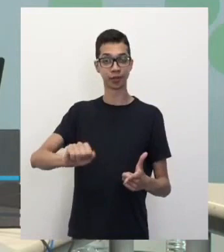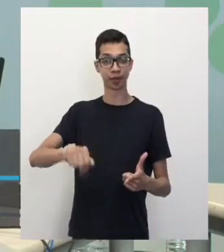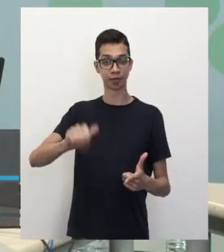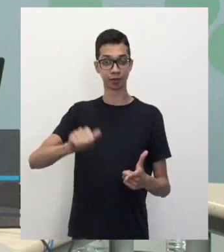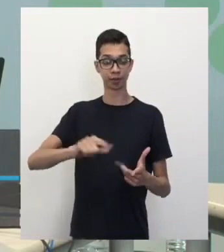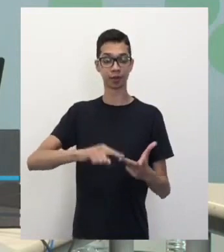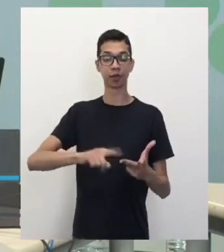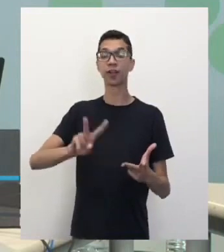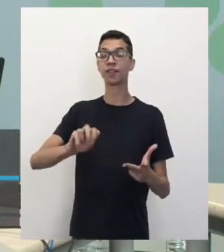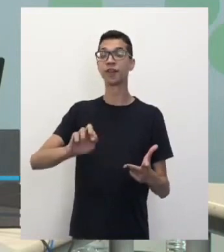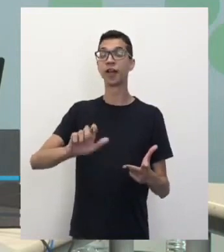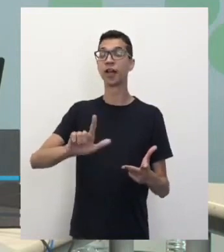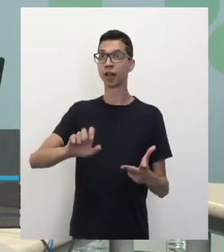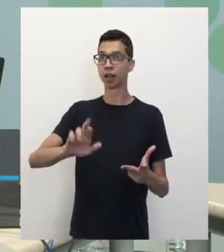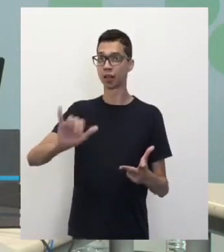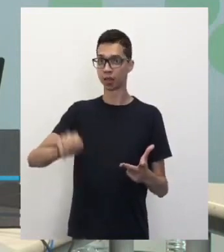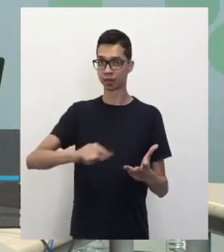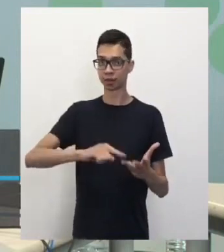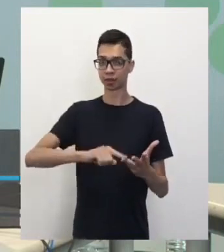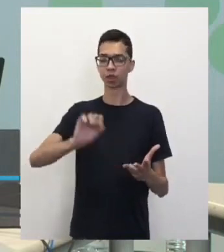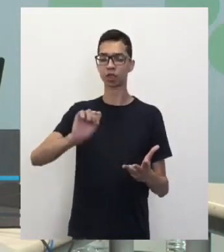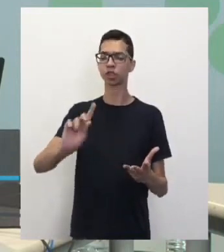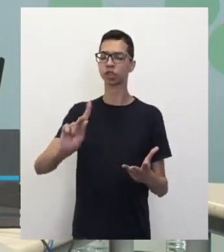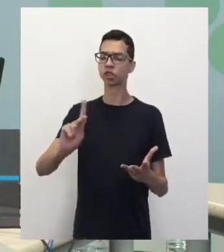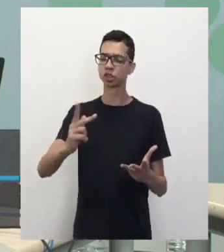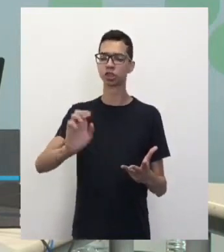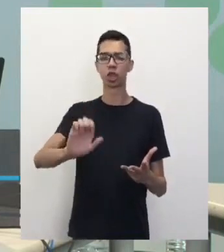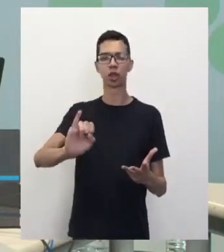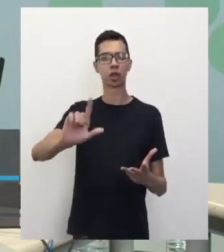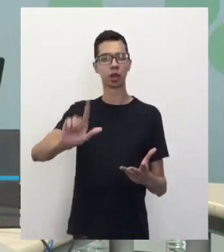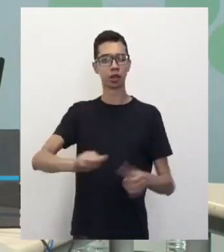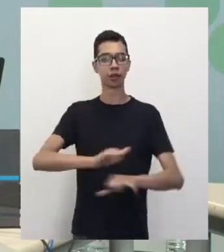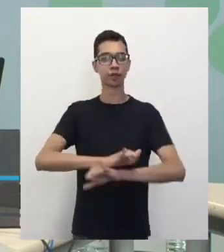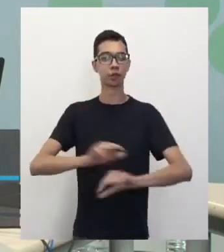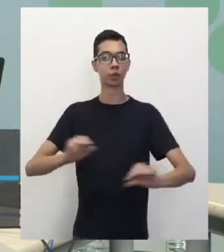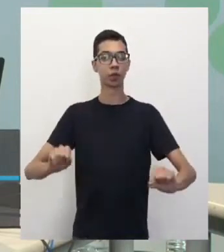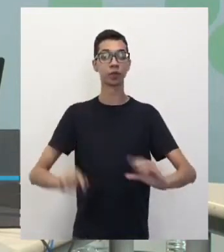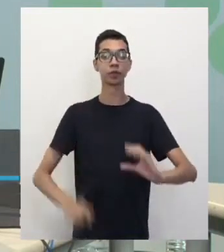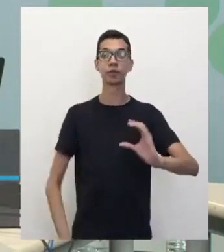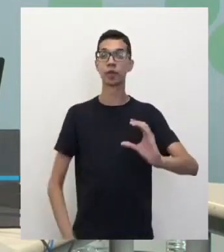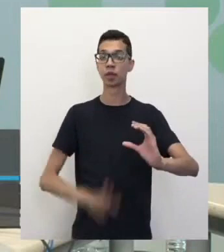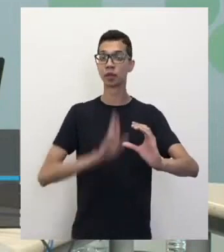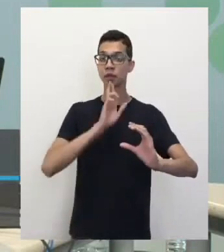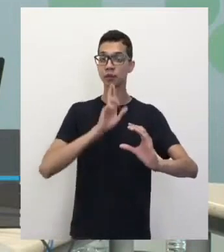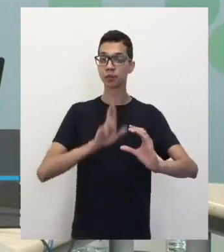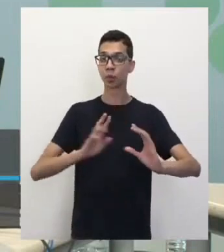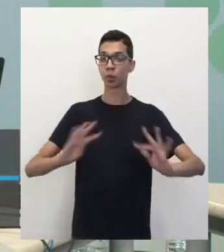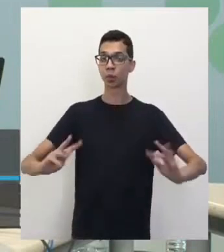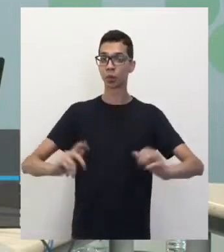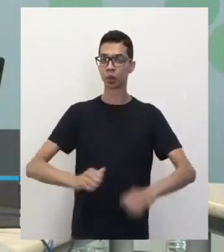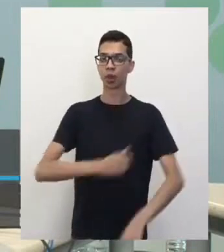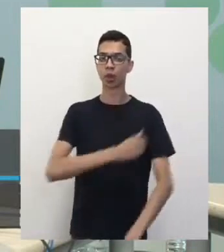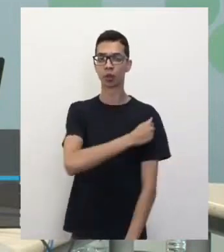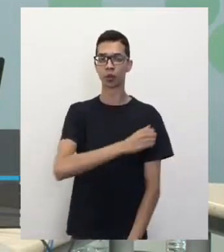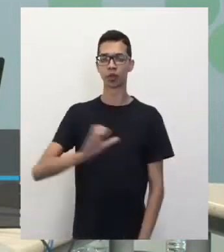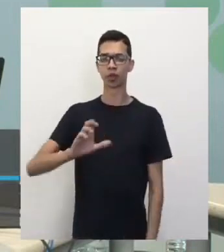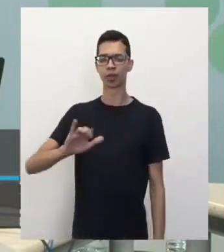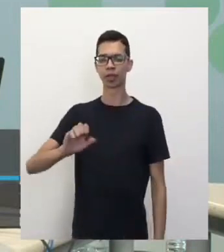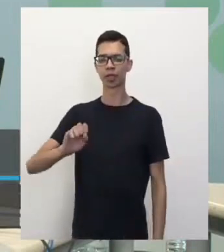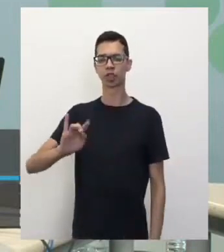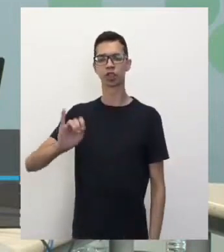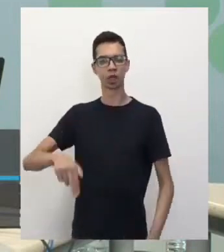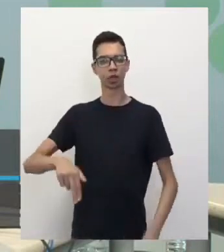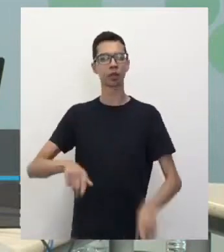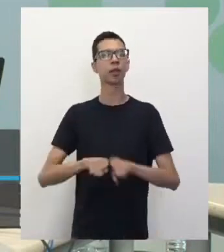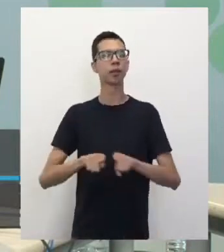pro Sheila, todas dizendo que a alternativa C, pois. O aluno Christian, da Pro Lídia, dizendo